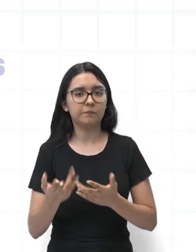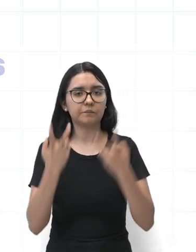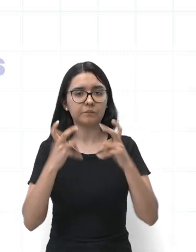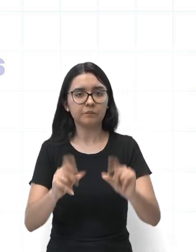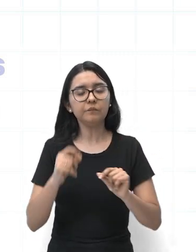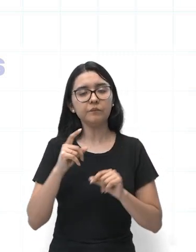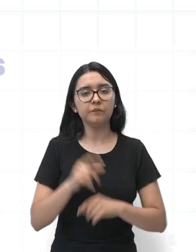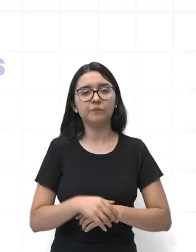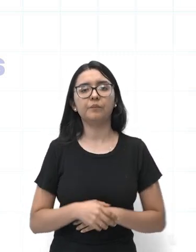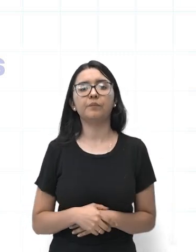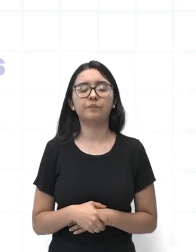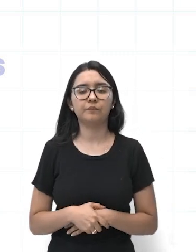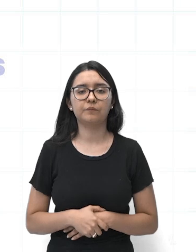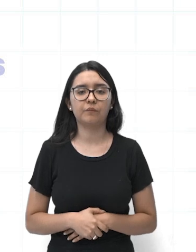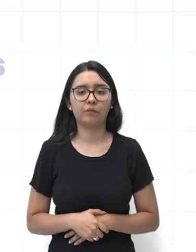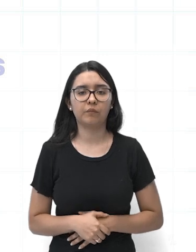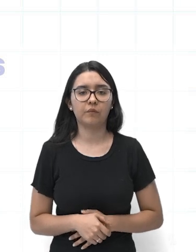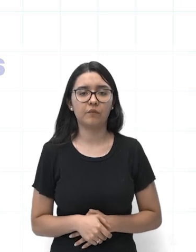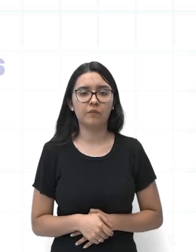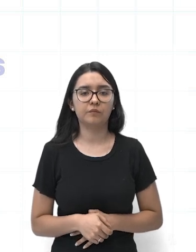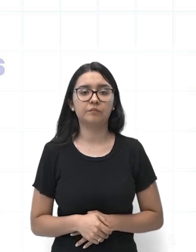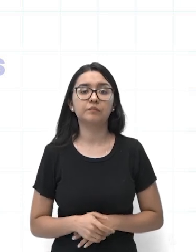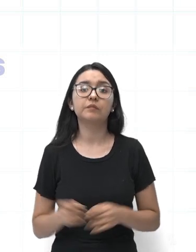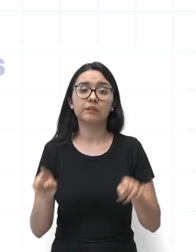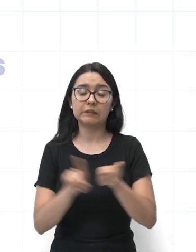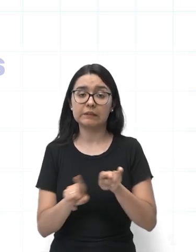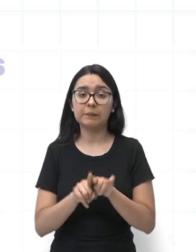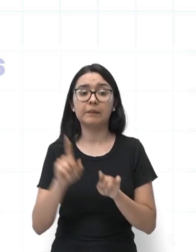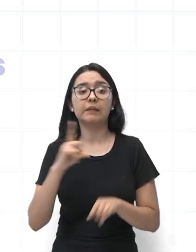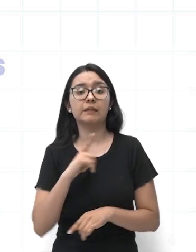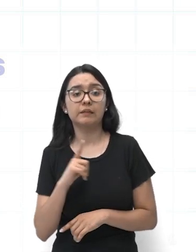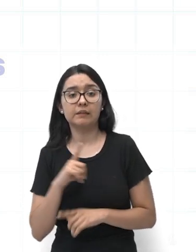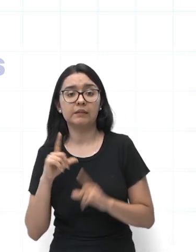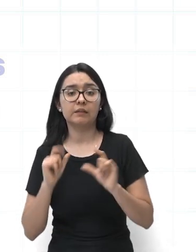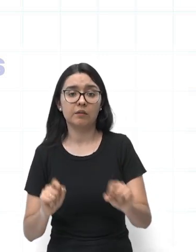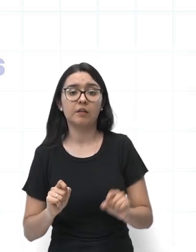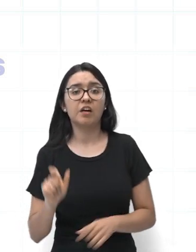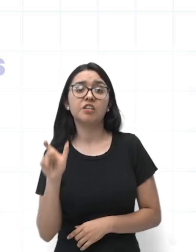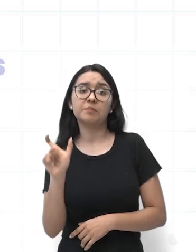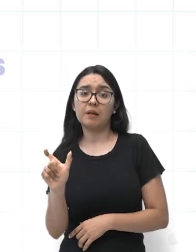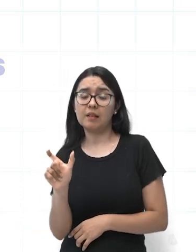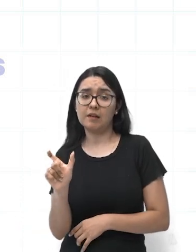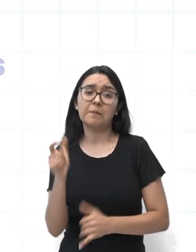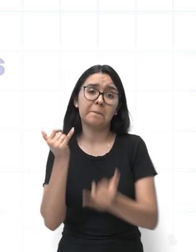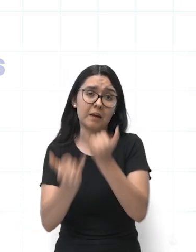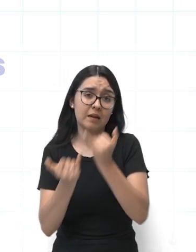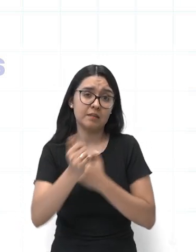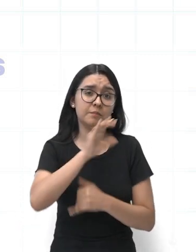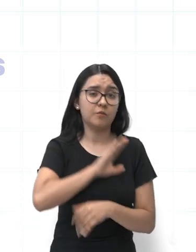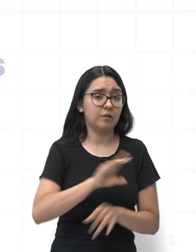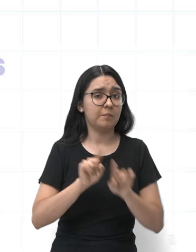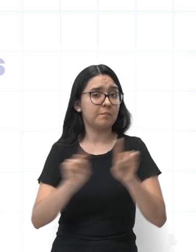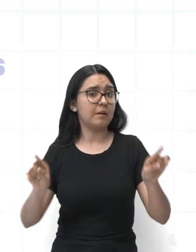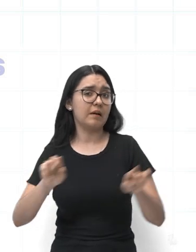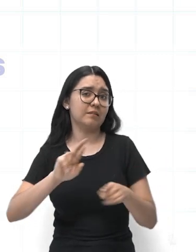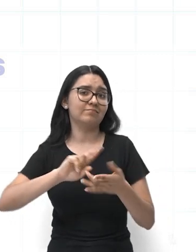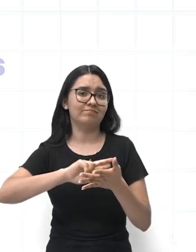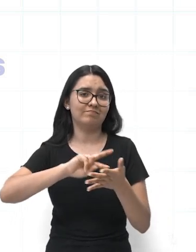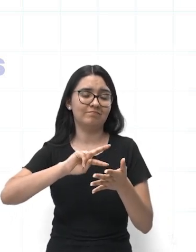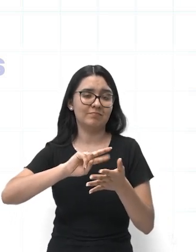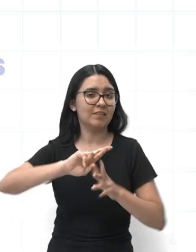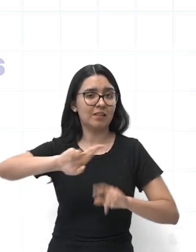ainda a questão daqueles que são falsos cognatos. Assim como eu tenho as palavras cognatas, eu tenho os